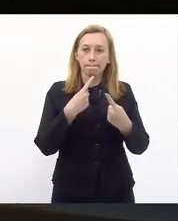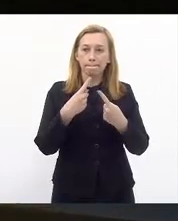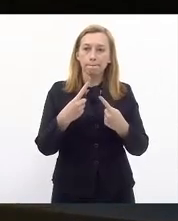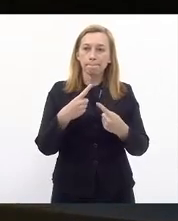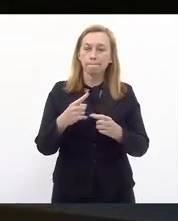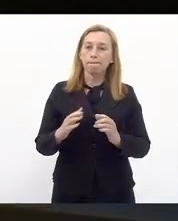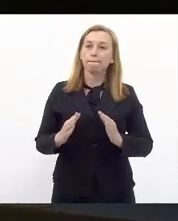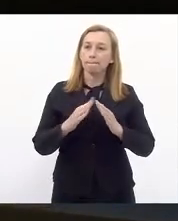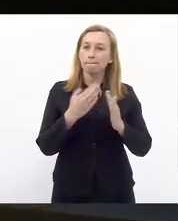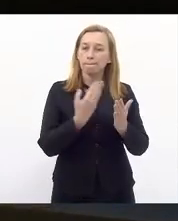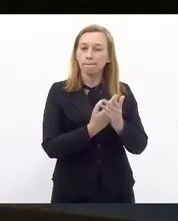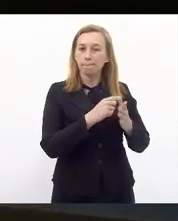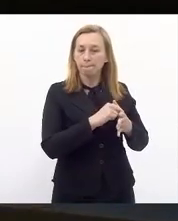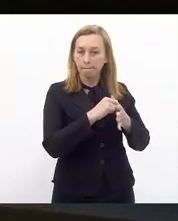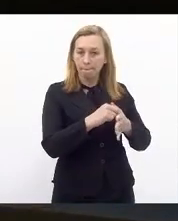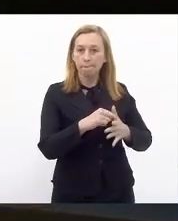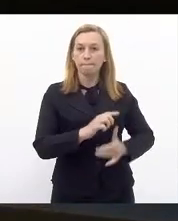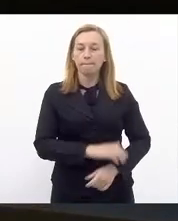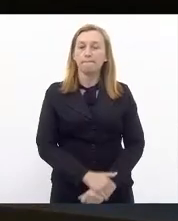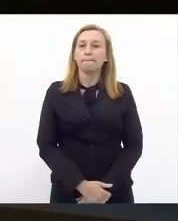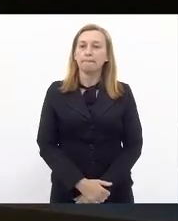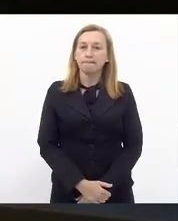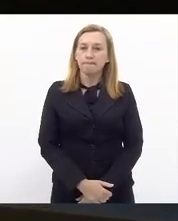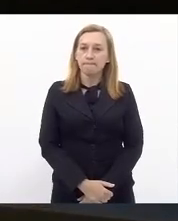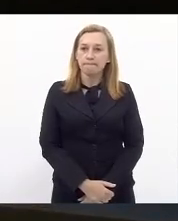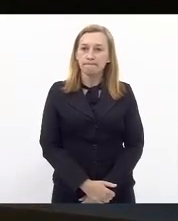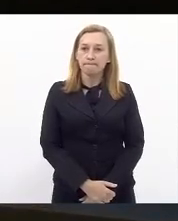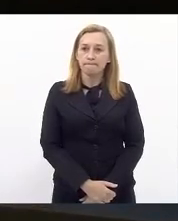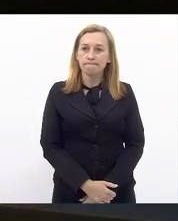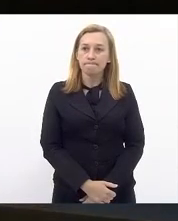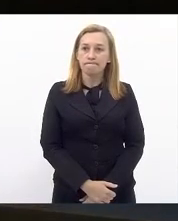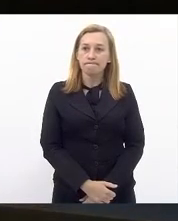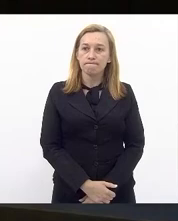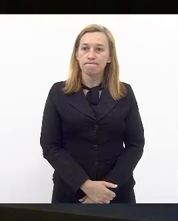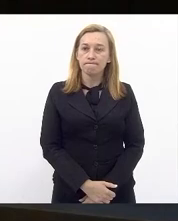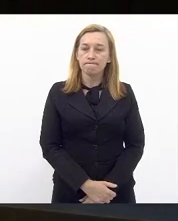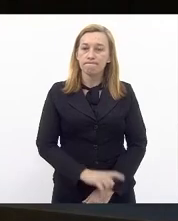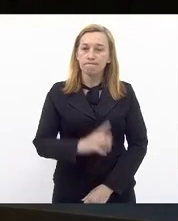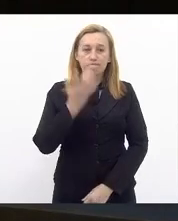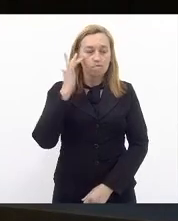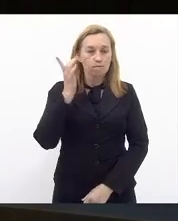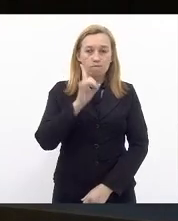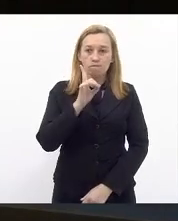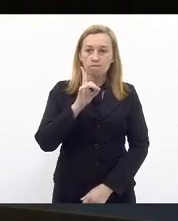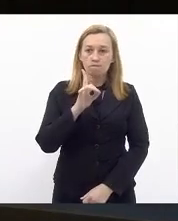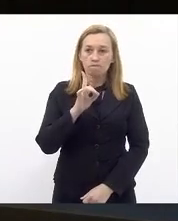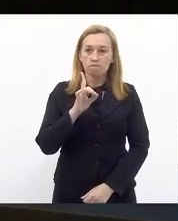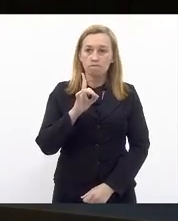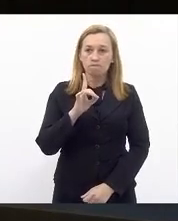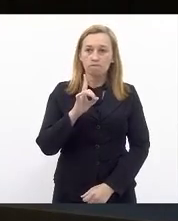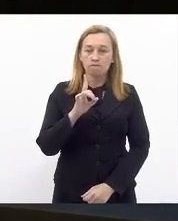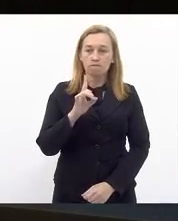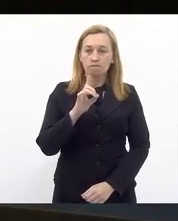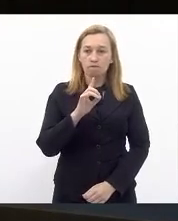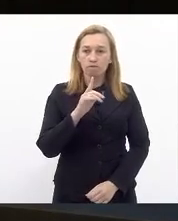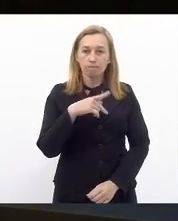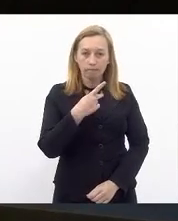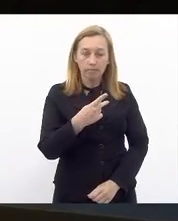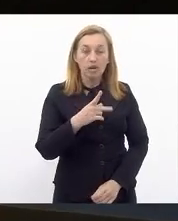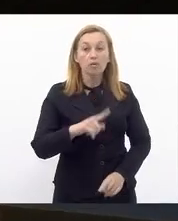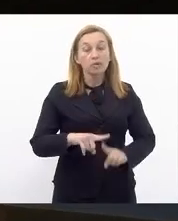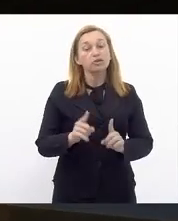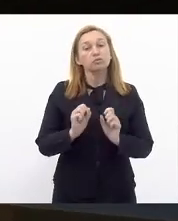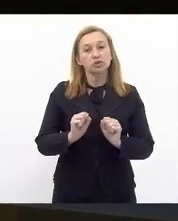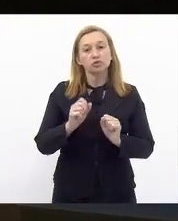teve lá no colégio líderes é eu acho que ainda não está copilado Tá mas eu posso adiantar para vocês